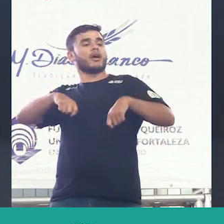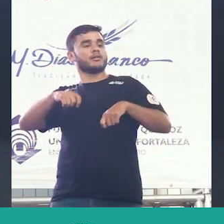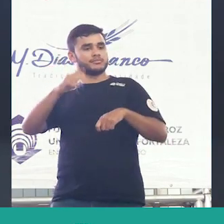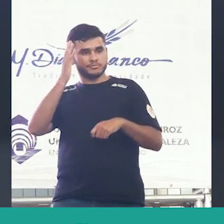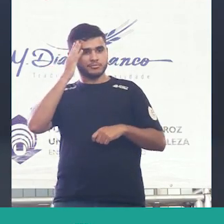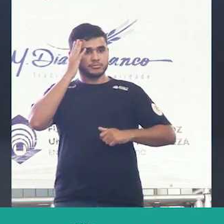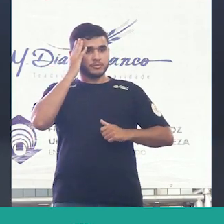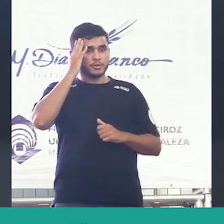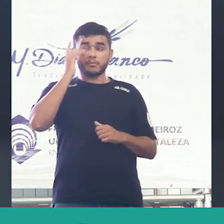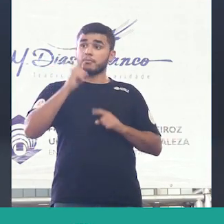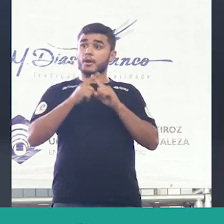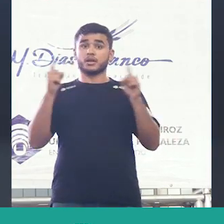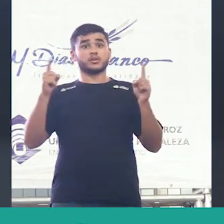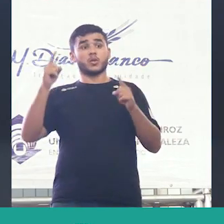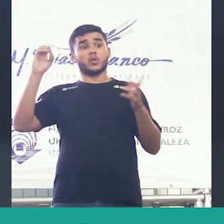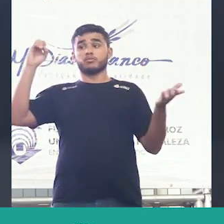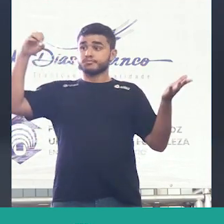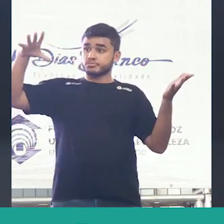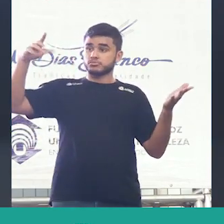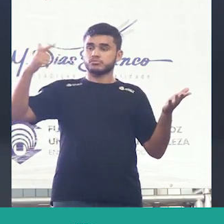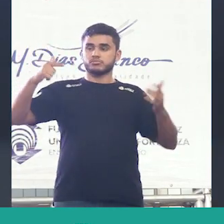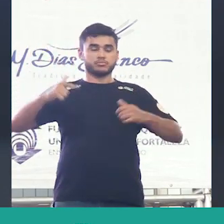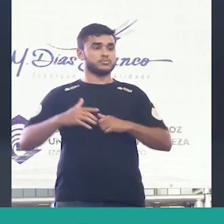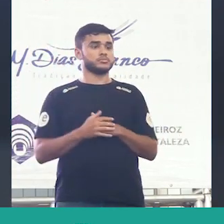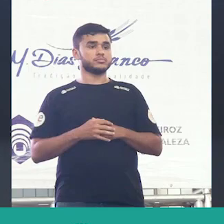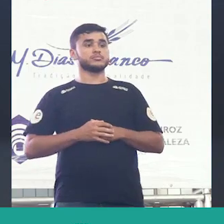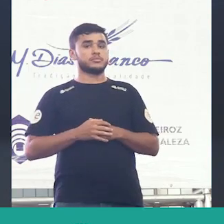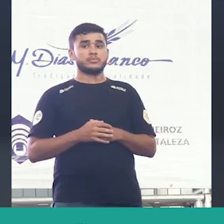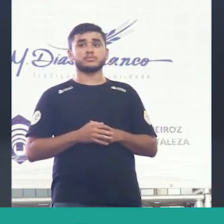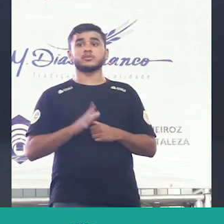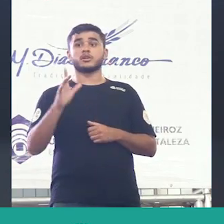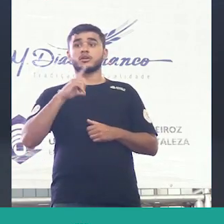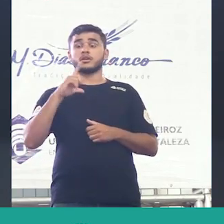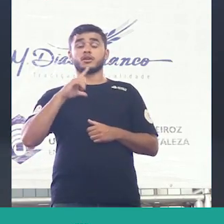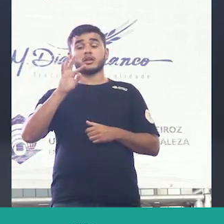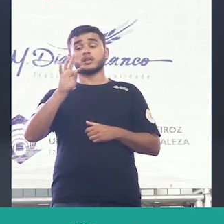transparente, translúcido e opaco. Transparente, a luz atravessa